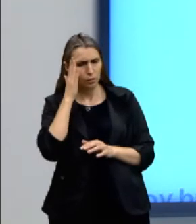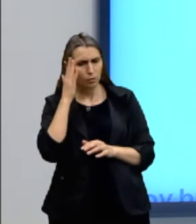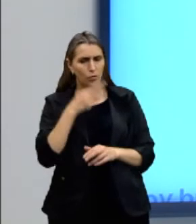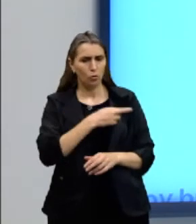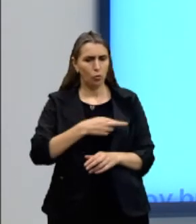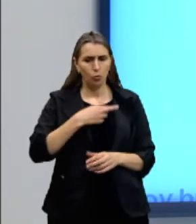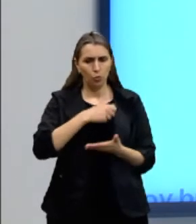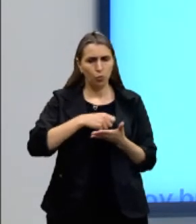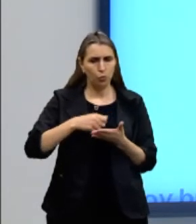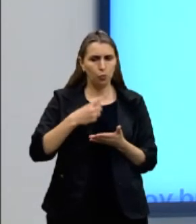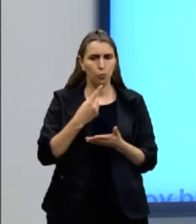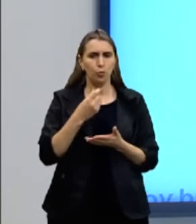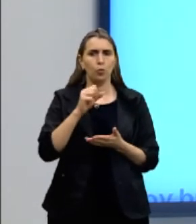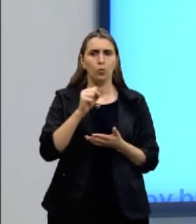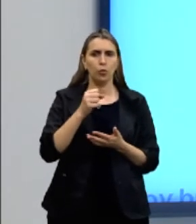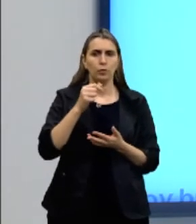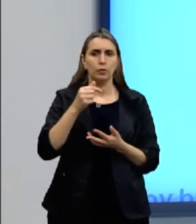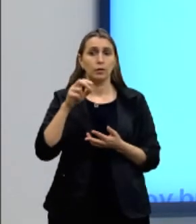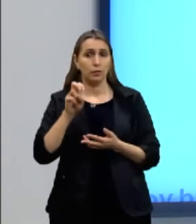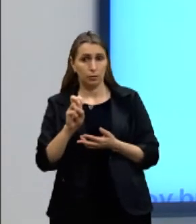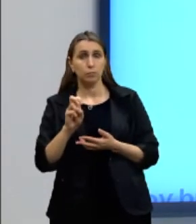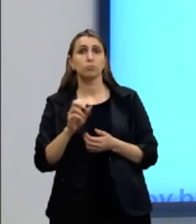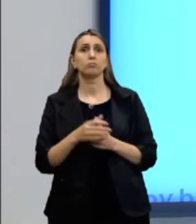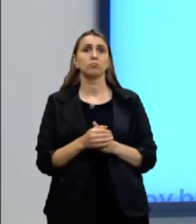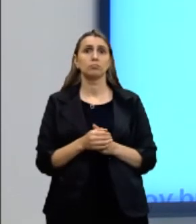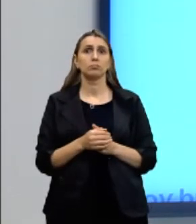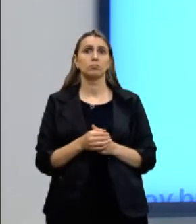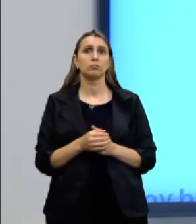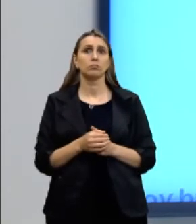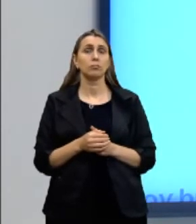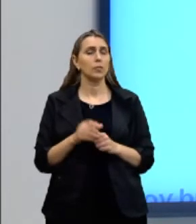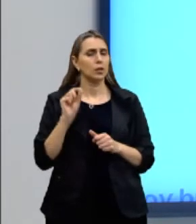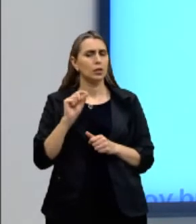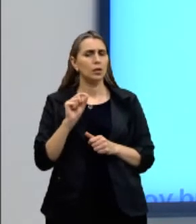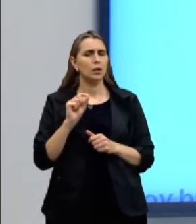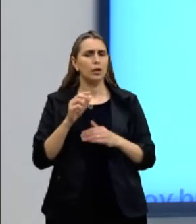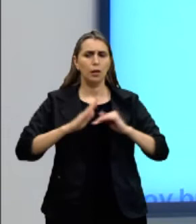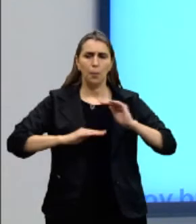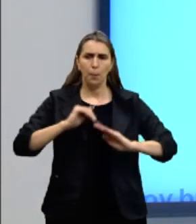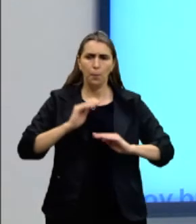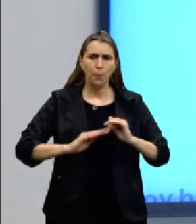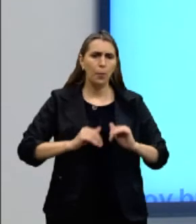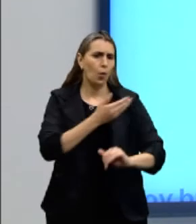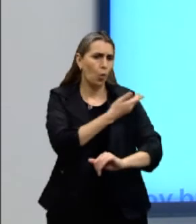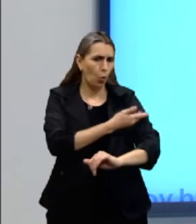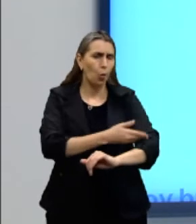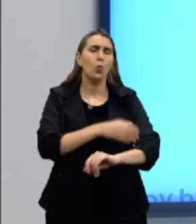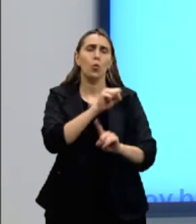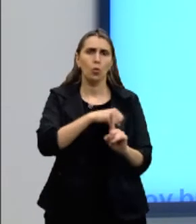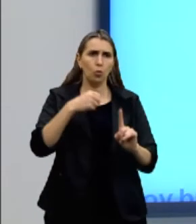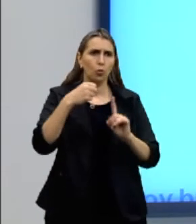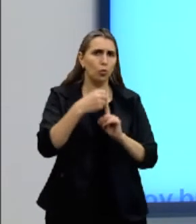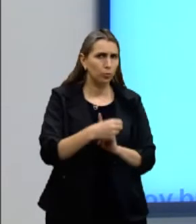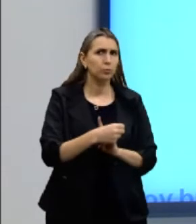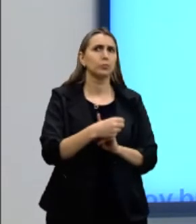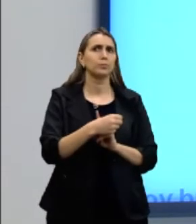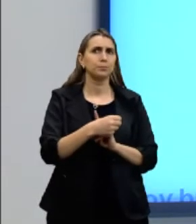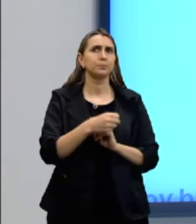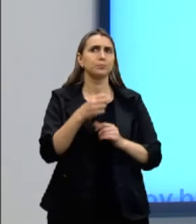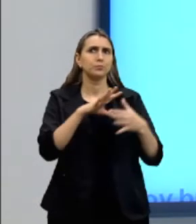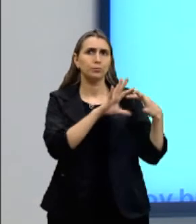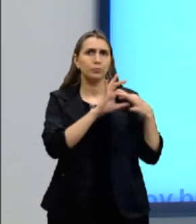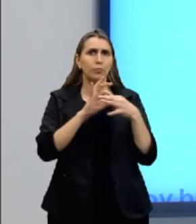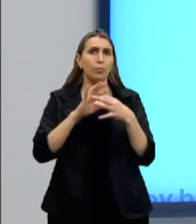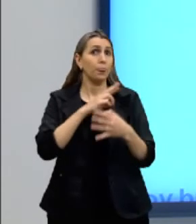o que o romance foi escrito em 1875 né que essas práticas e Convenções sociais elas estão no